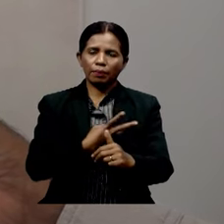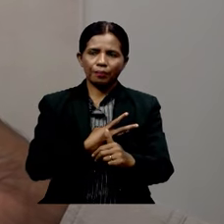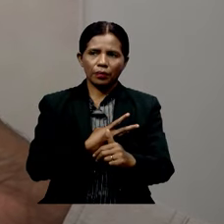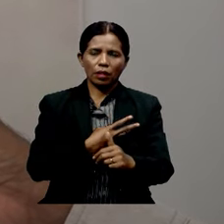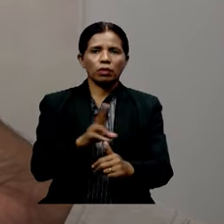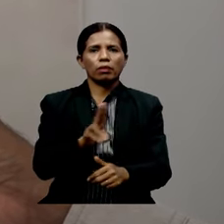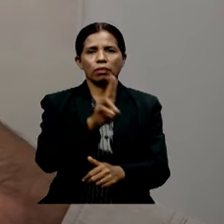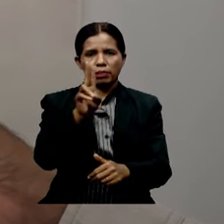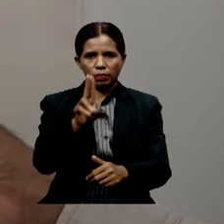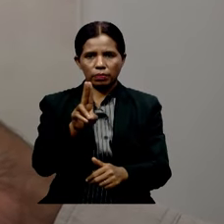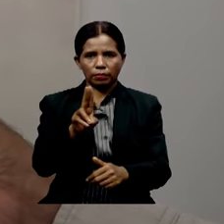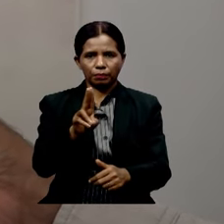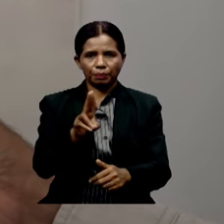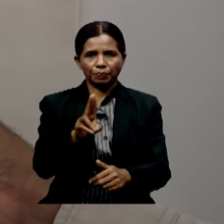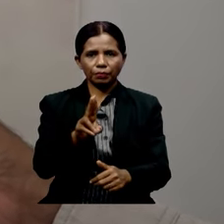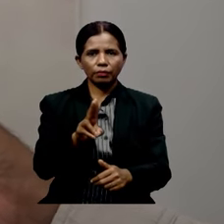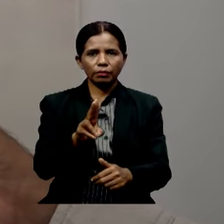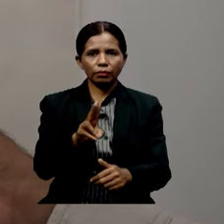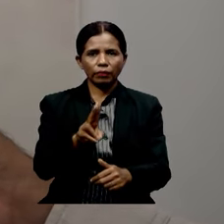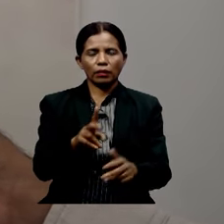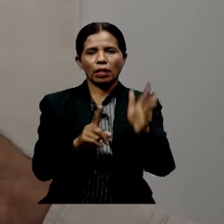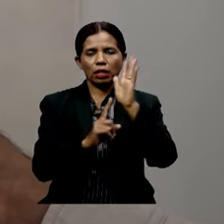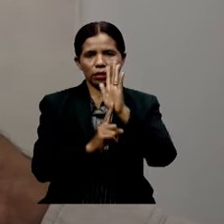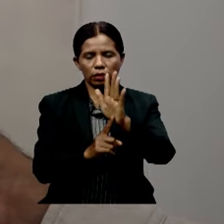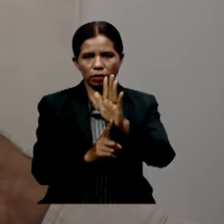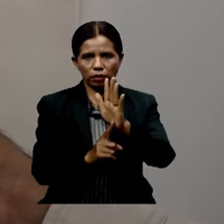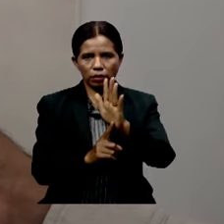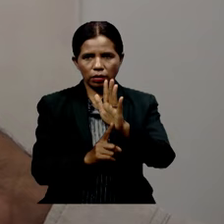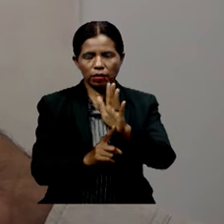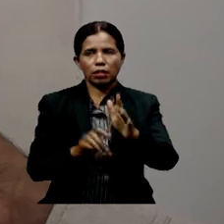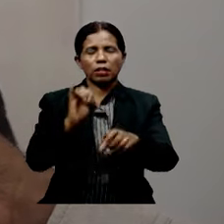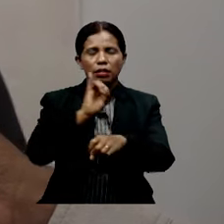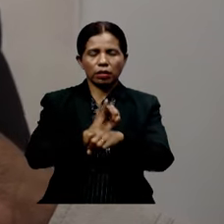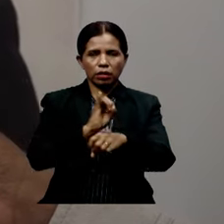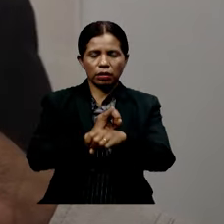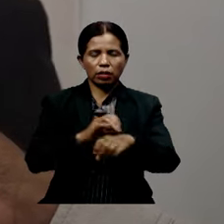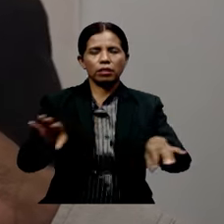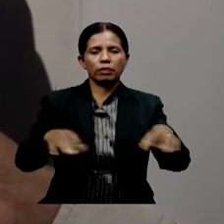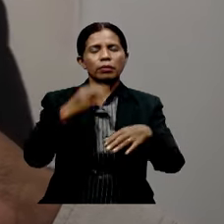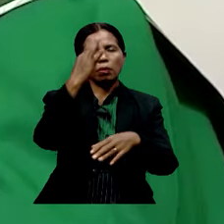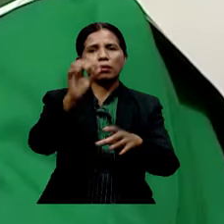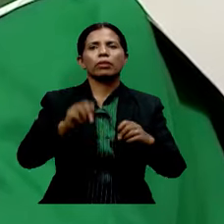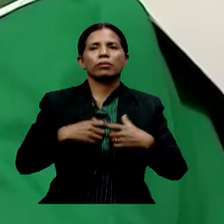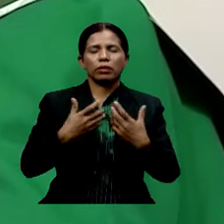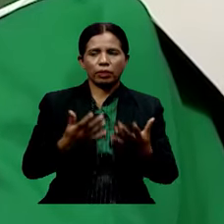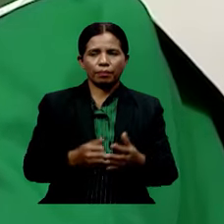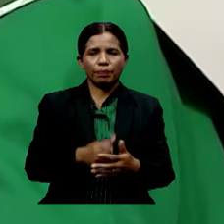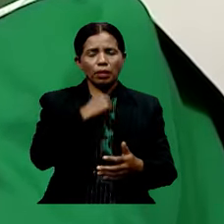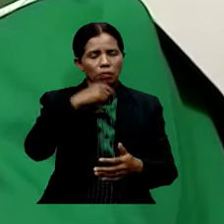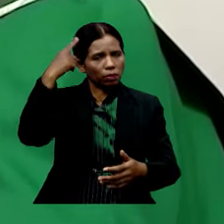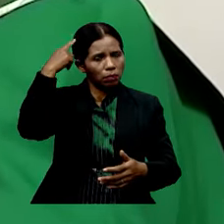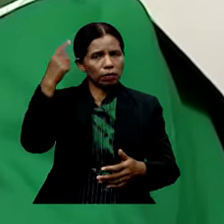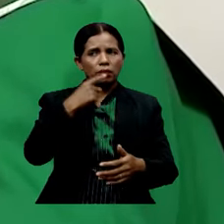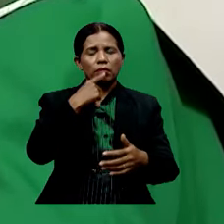exortasaun ida atu haturu igreja ne klalau pa o ini o insa. Papa Francisco